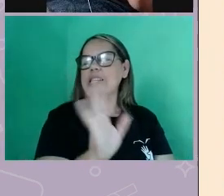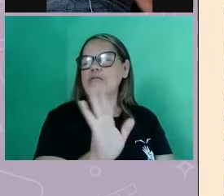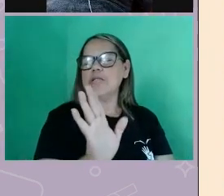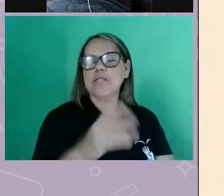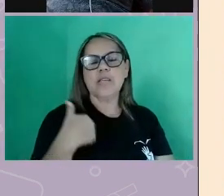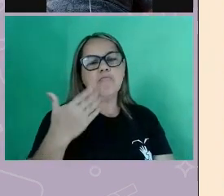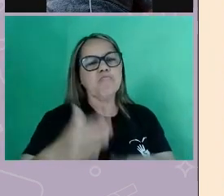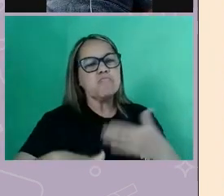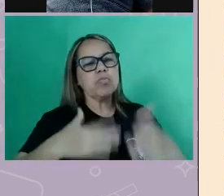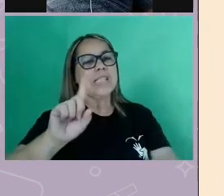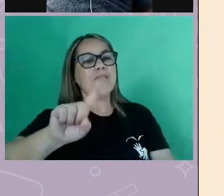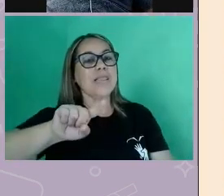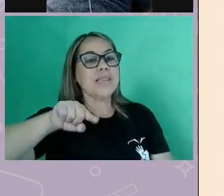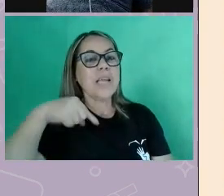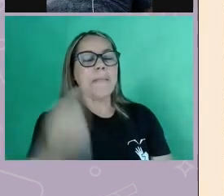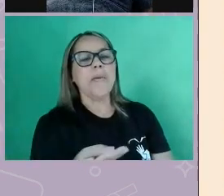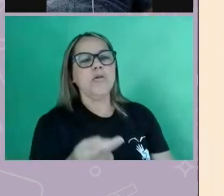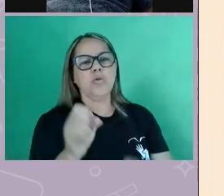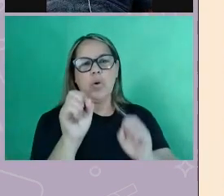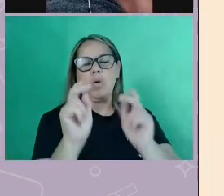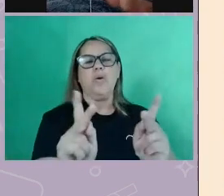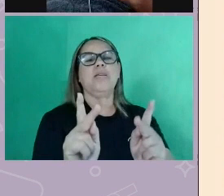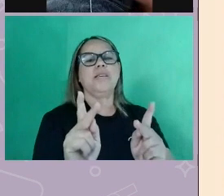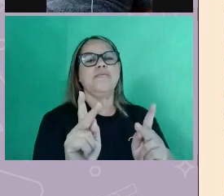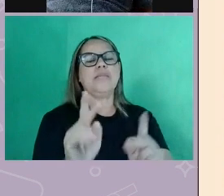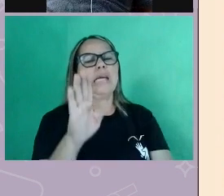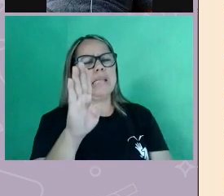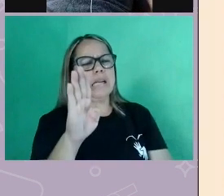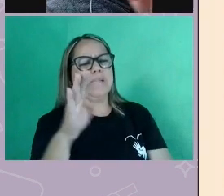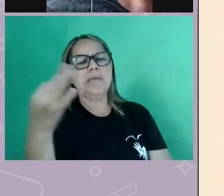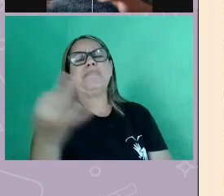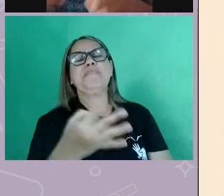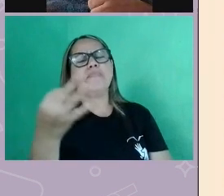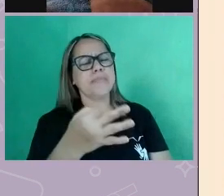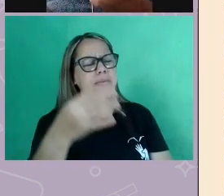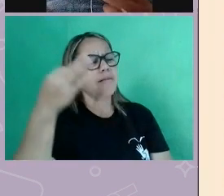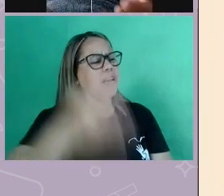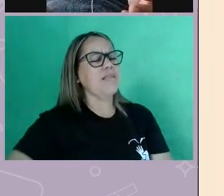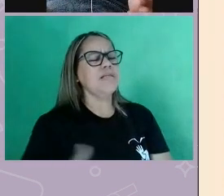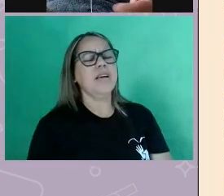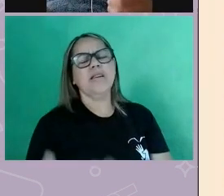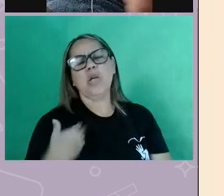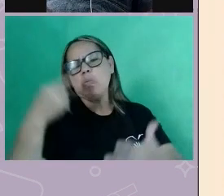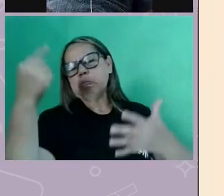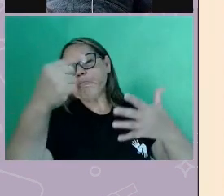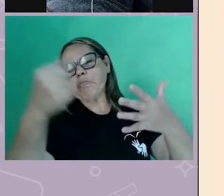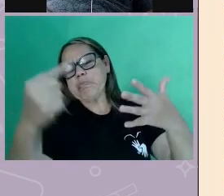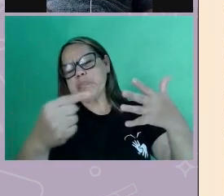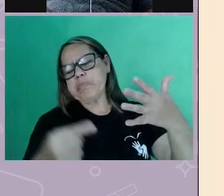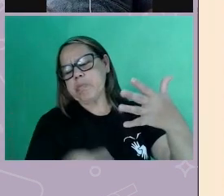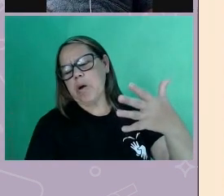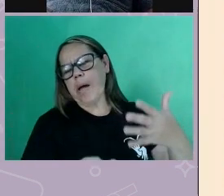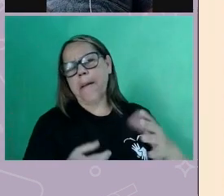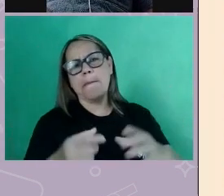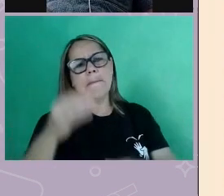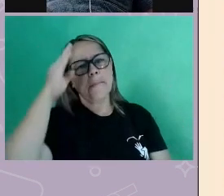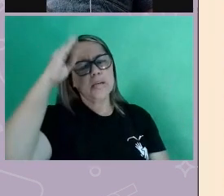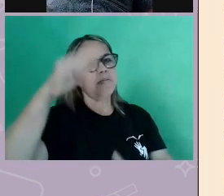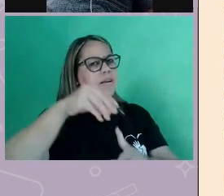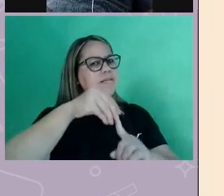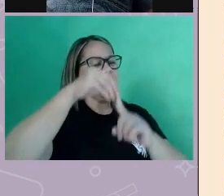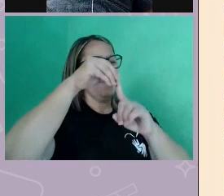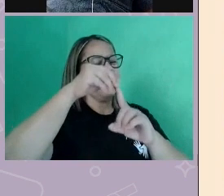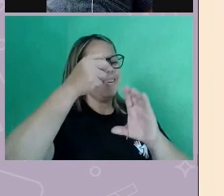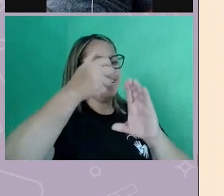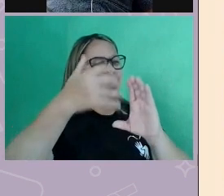um processo posterior tá bom então a letra B está toda certinha ela enumerou as principais características que definem